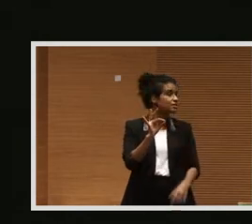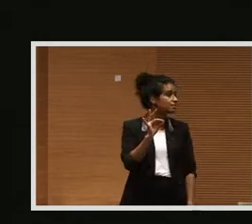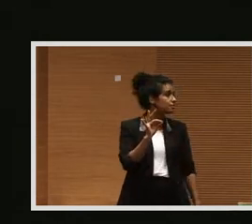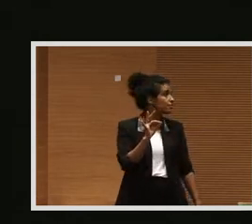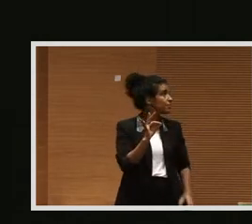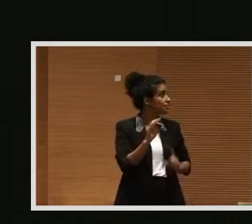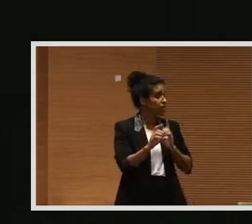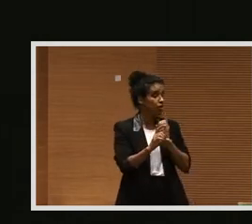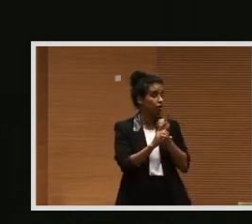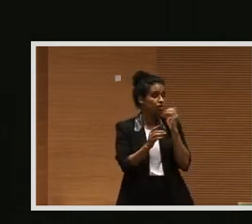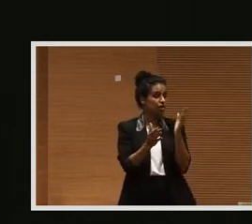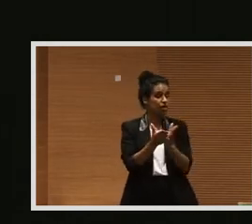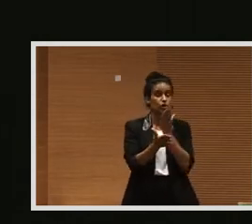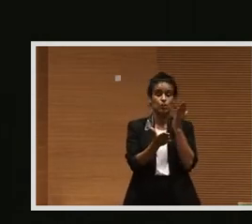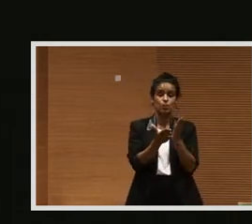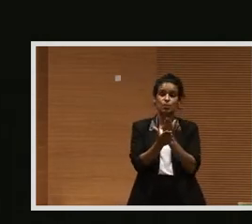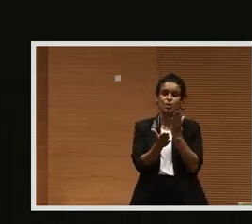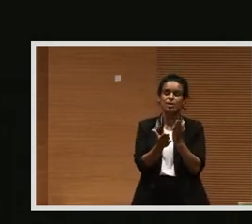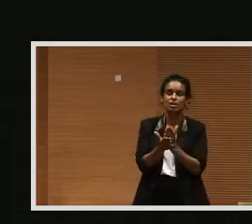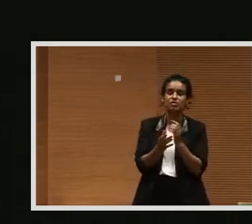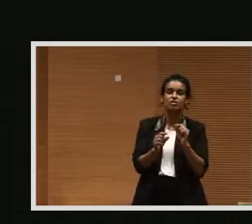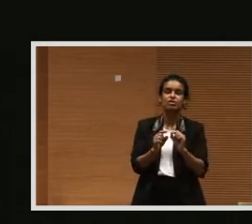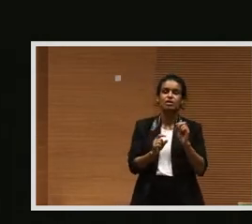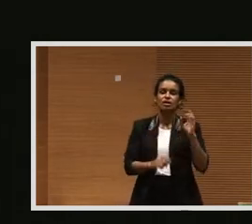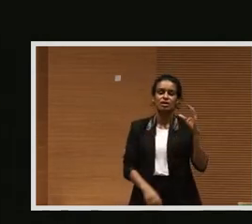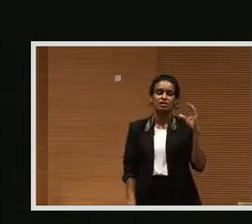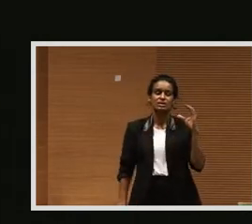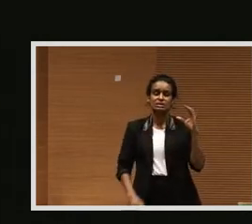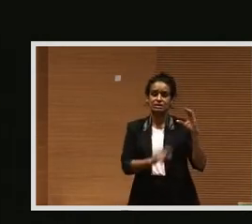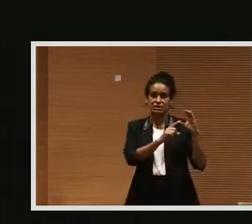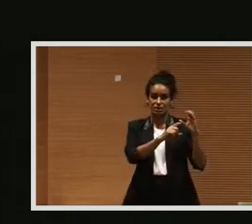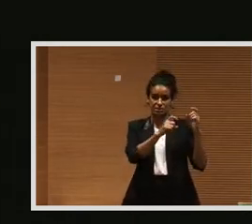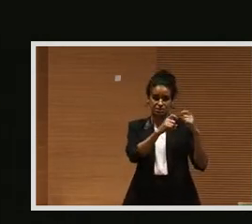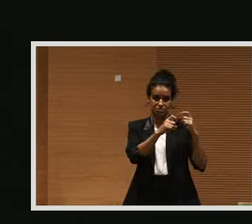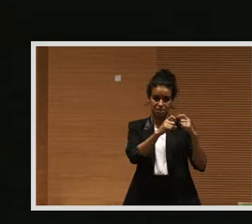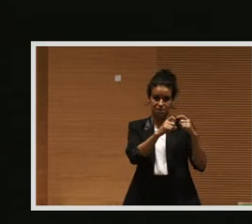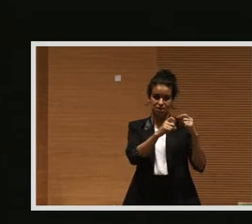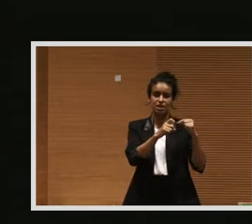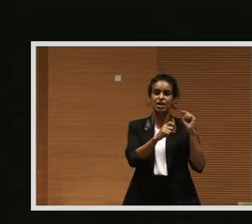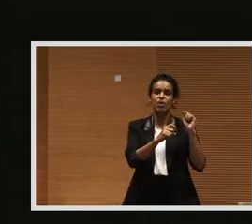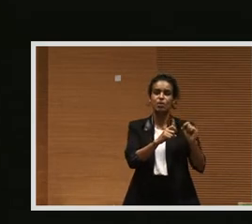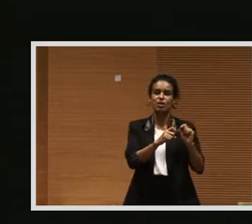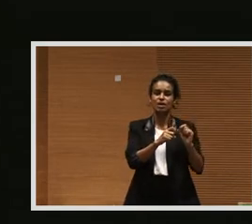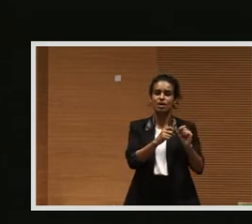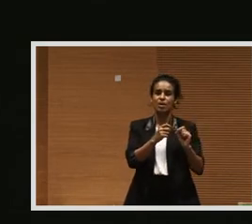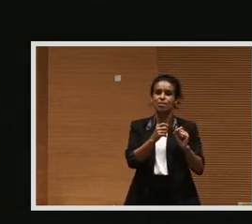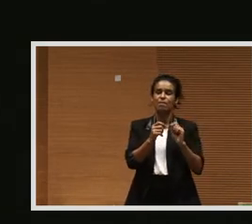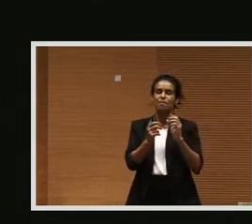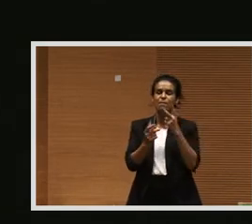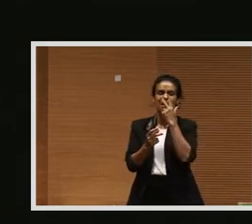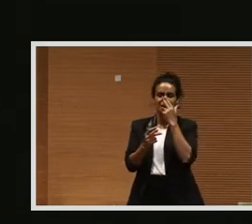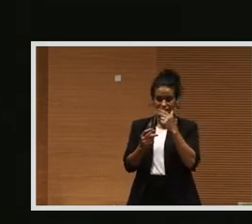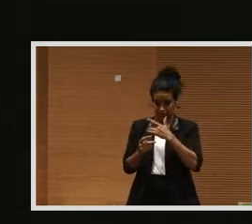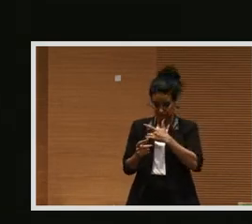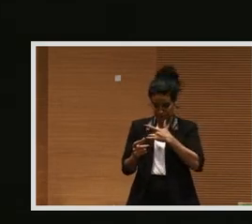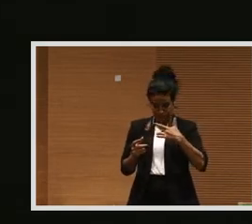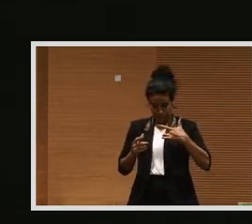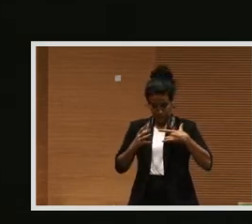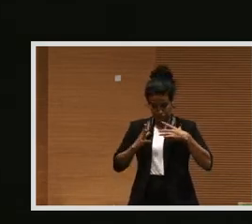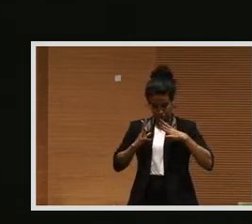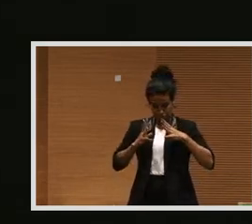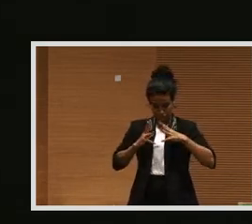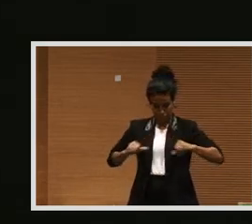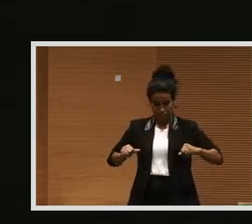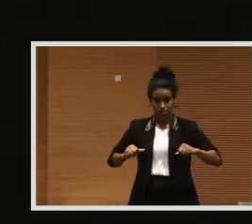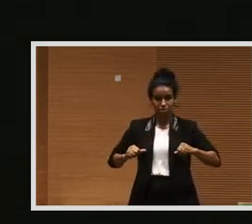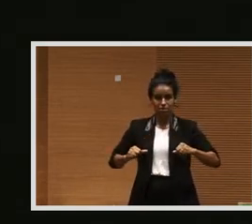eu encontrei num livro que também fala que a medicina é uma forma de expropriação da saúde, que faz